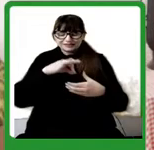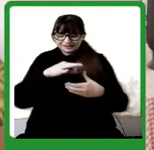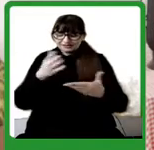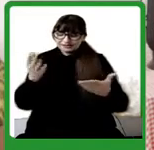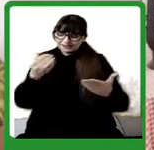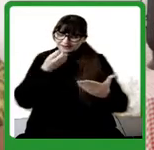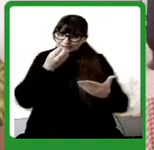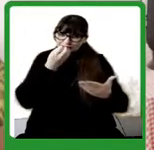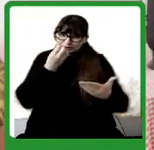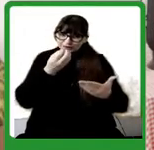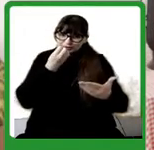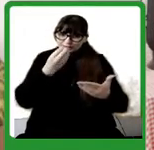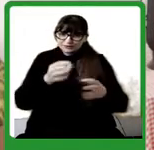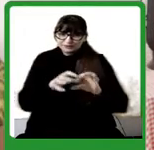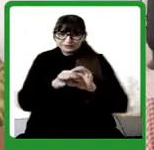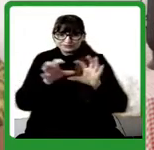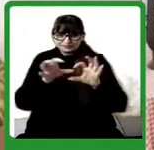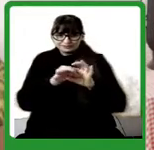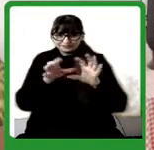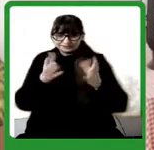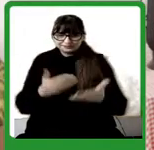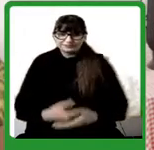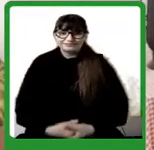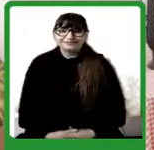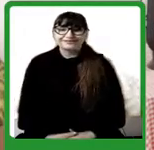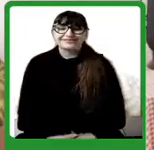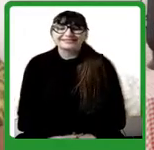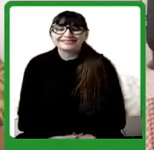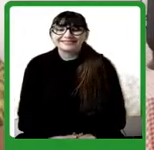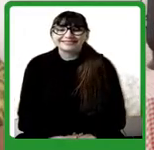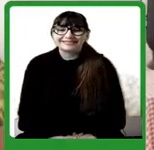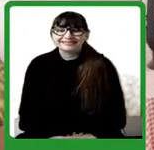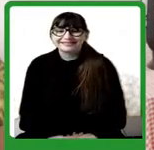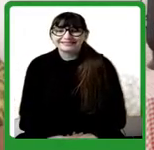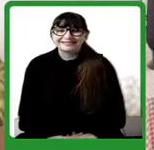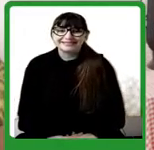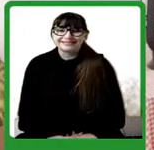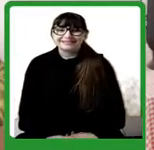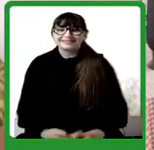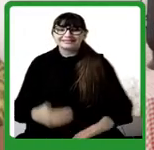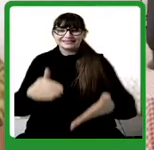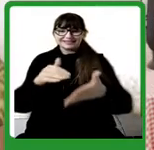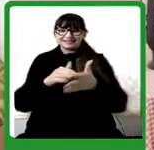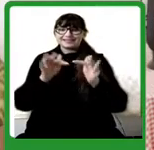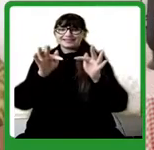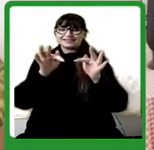gente. Ó, chazinho, ó. Até o final dessa live vamos revelar o que é o chá.